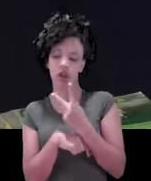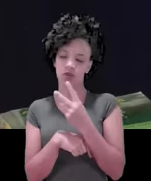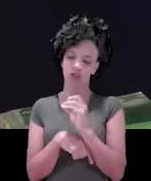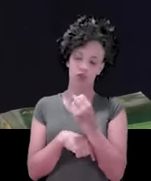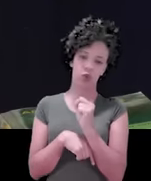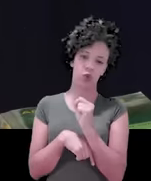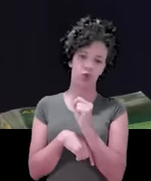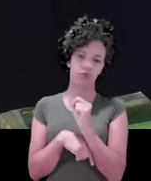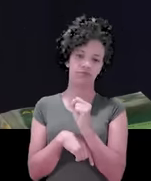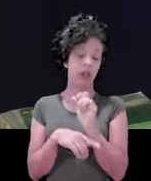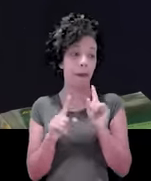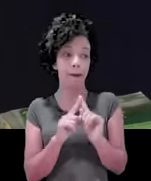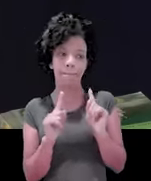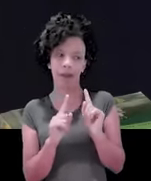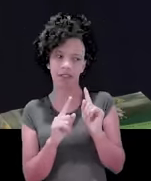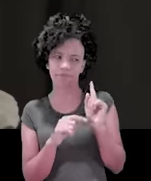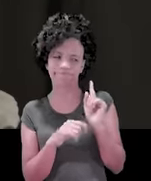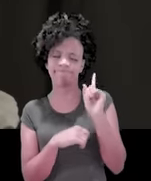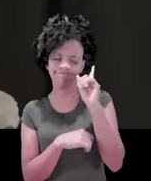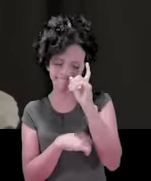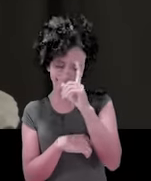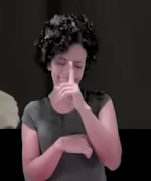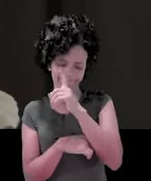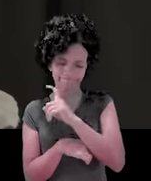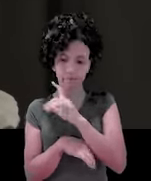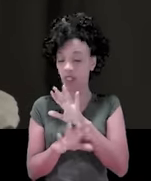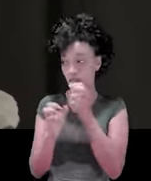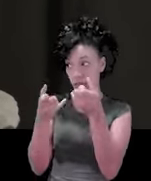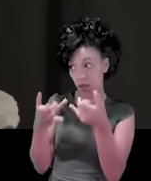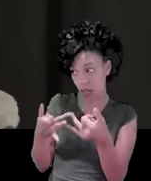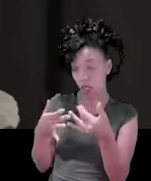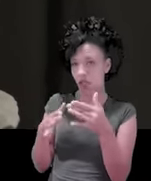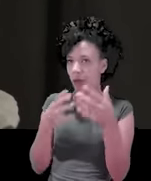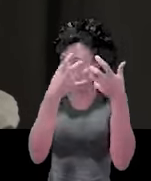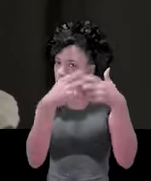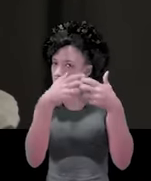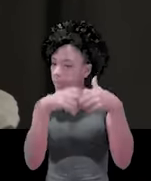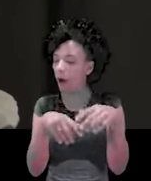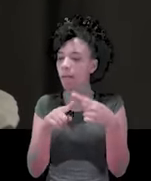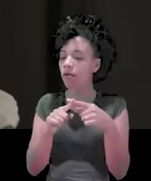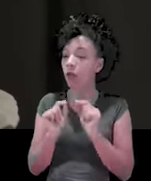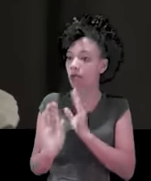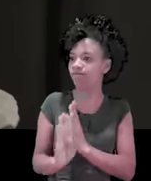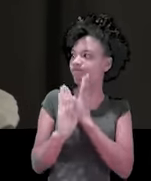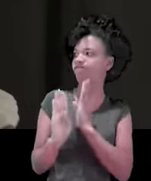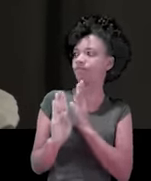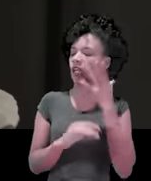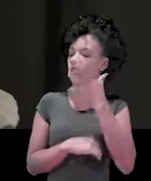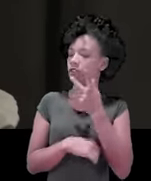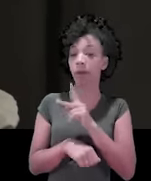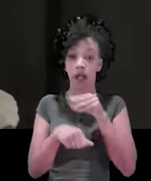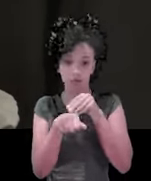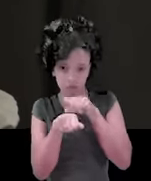28 mas não quer dizer que foi fácil eu vou chegar nesse assunto de a cabeça porque eu acho que o que mais me surpreendeu na